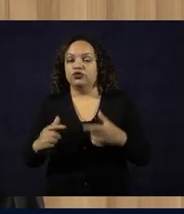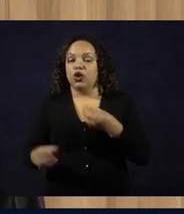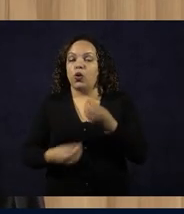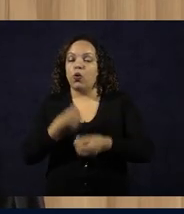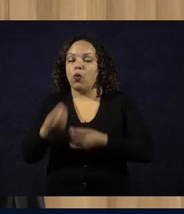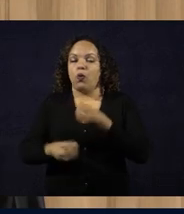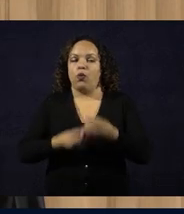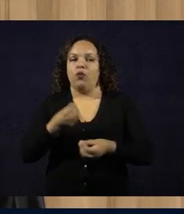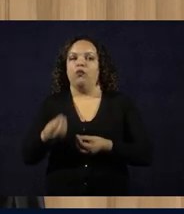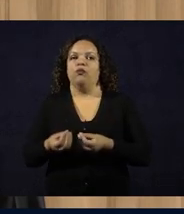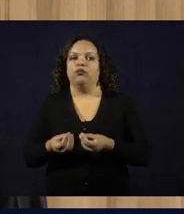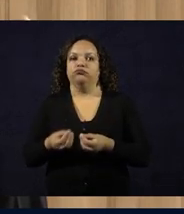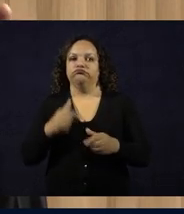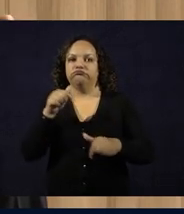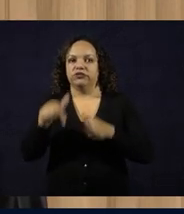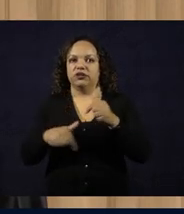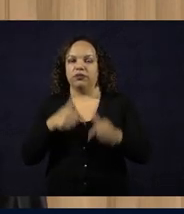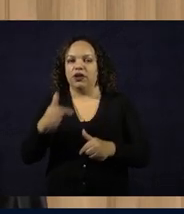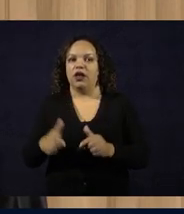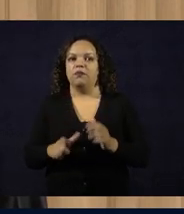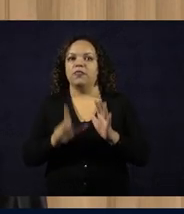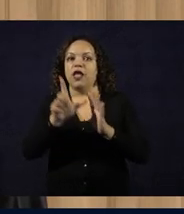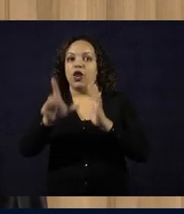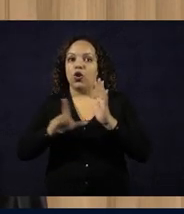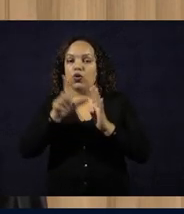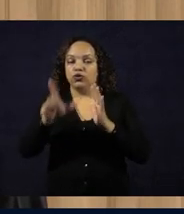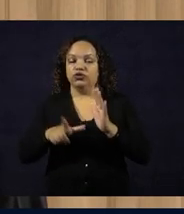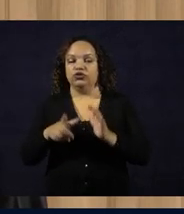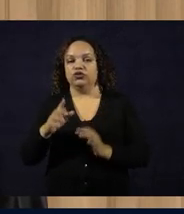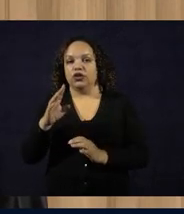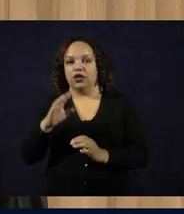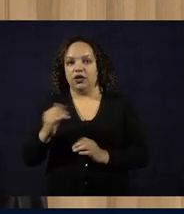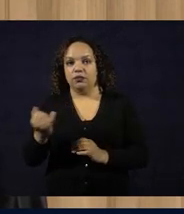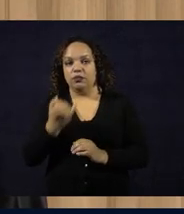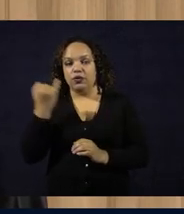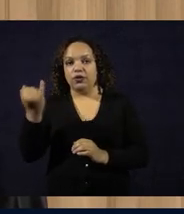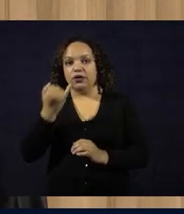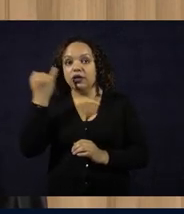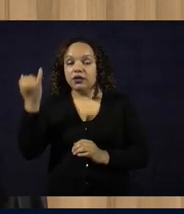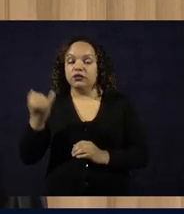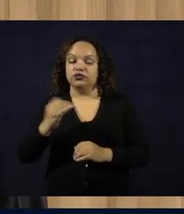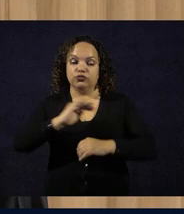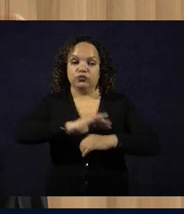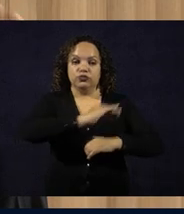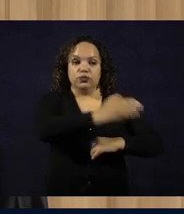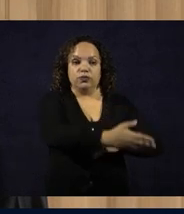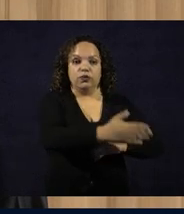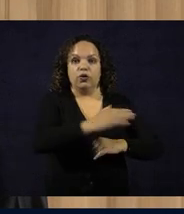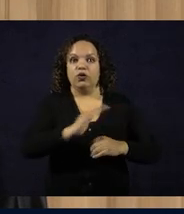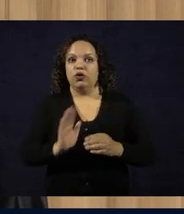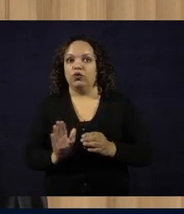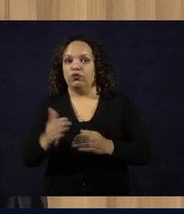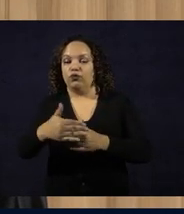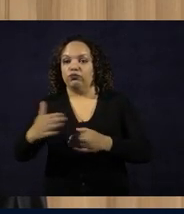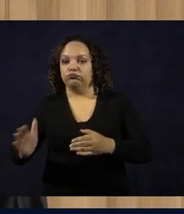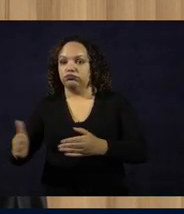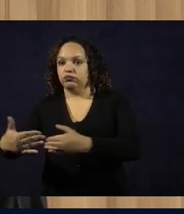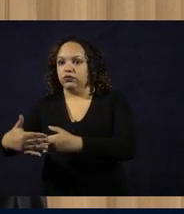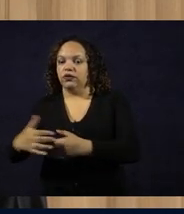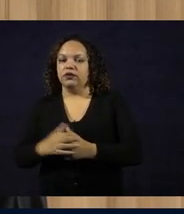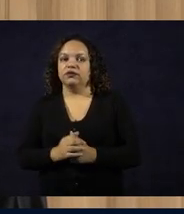de contribuição Então realmente a logística é um ponto crítico né E aí quando tu fala em novas fronteiras né que é natural eu acho né pessoal